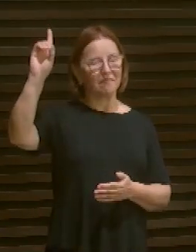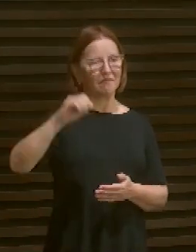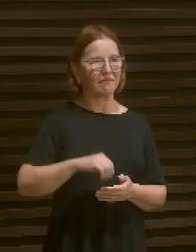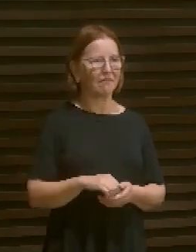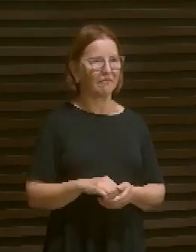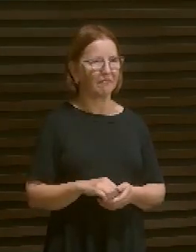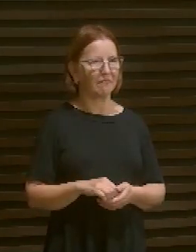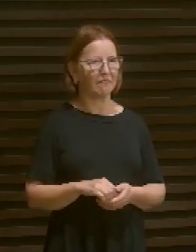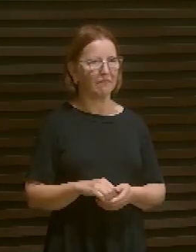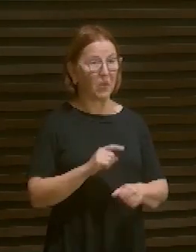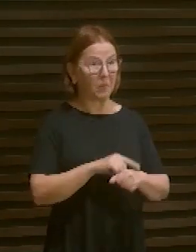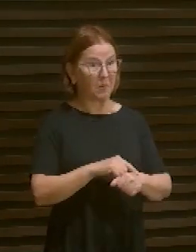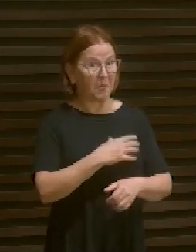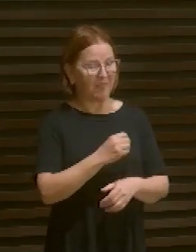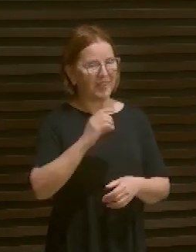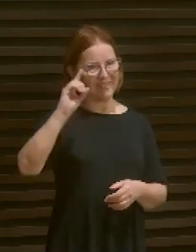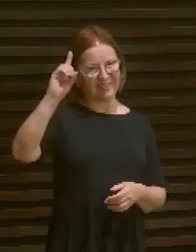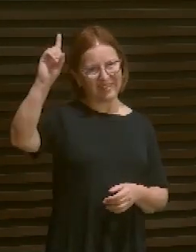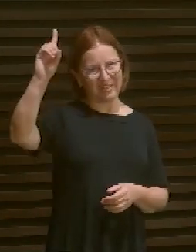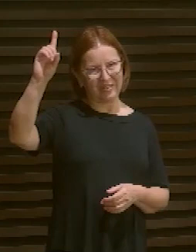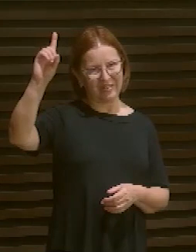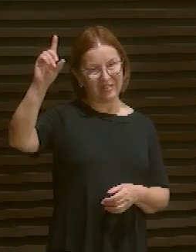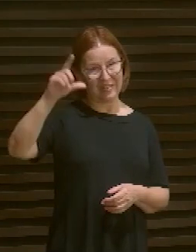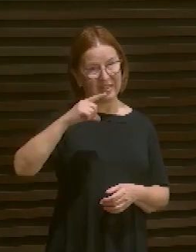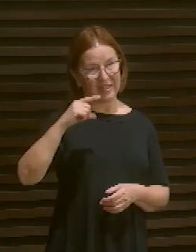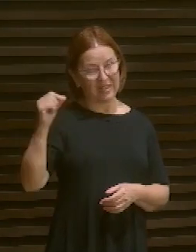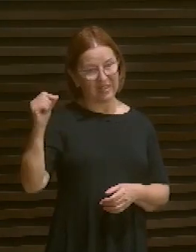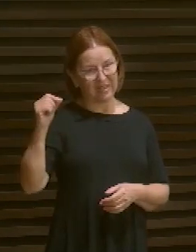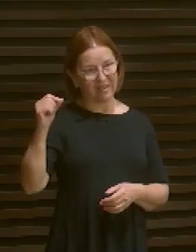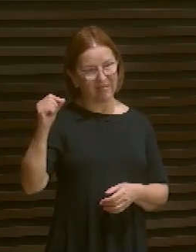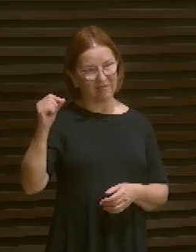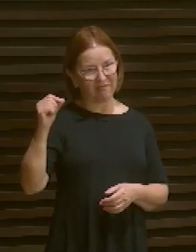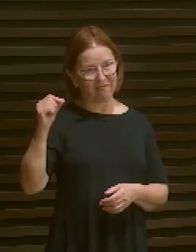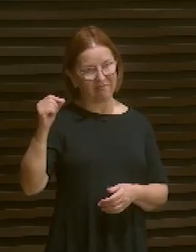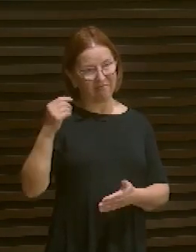Quantos filhos de Deus saíram e entraram?